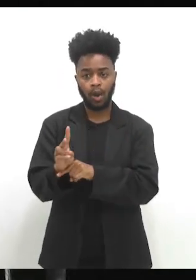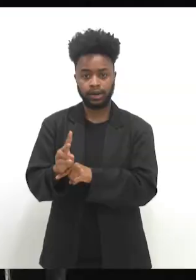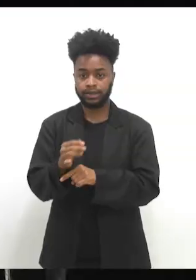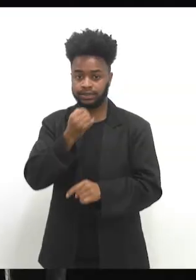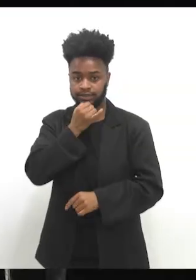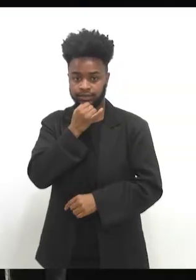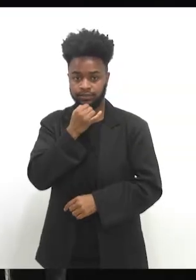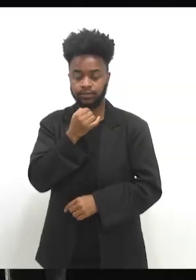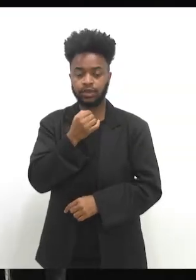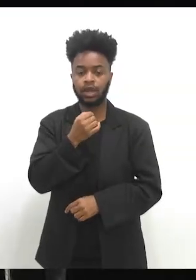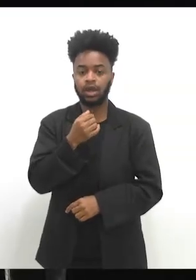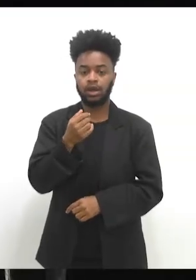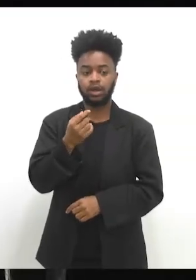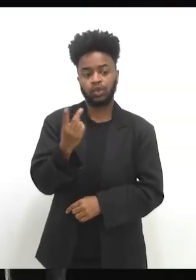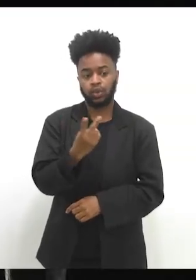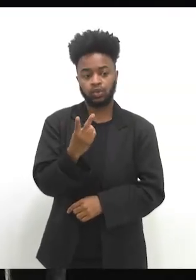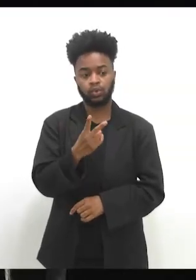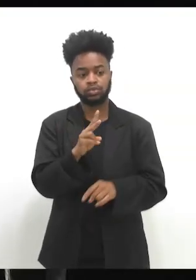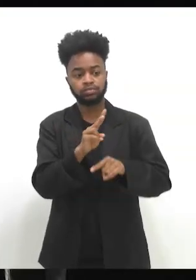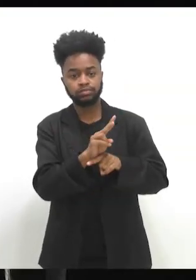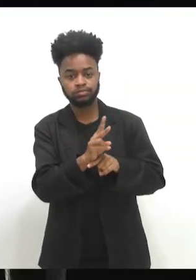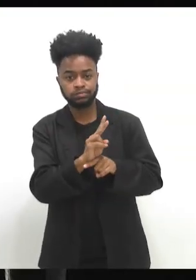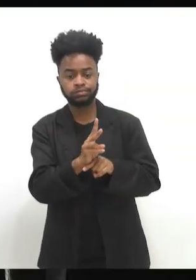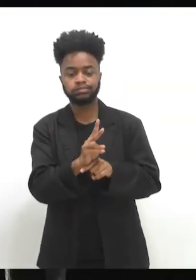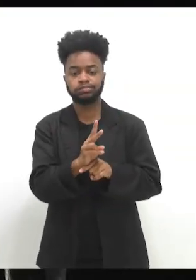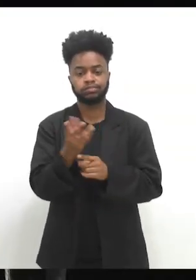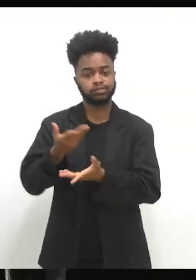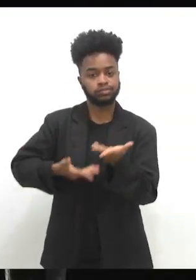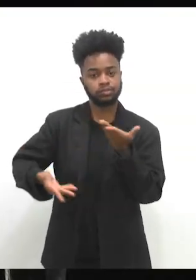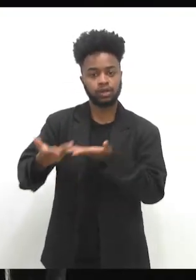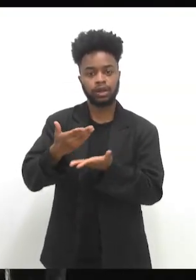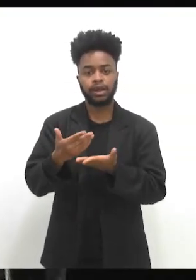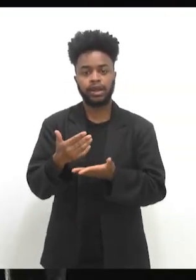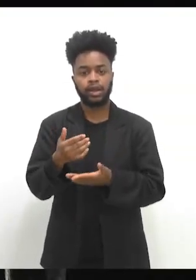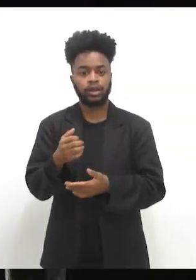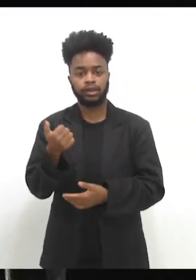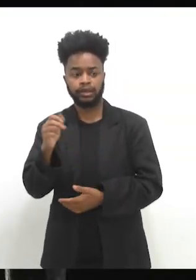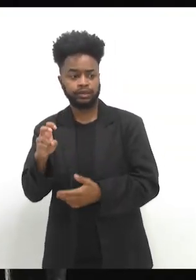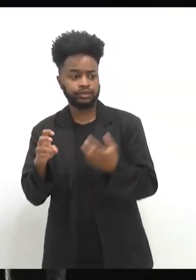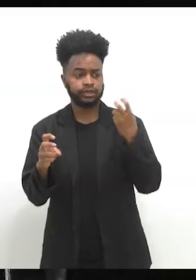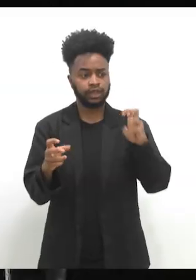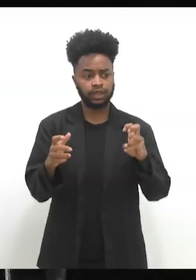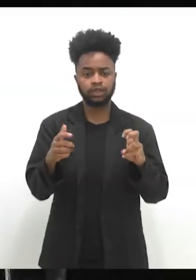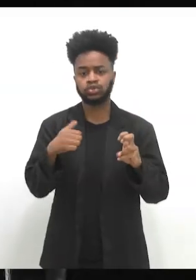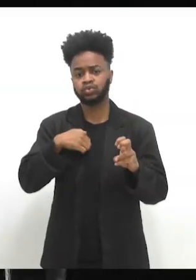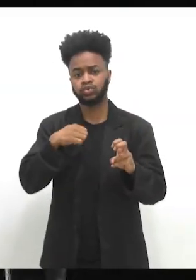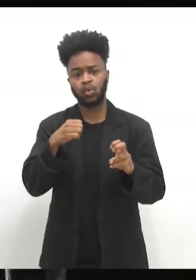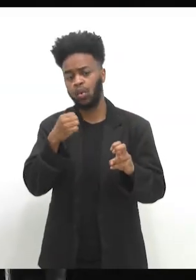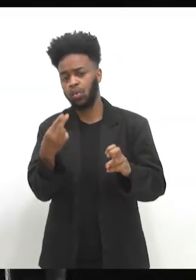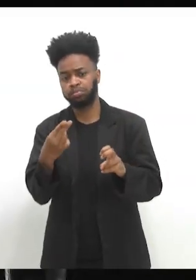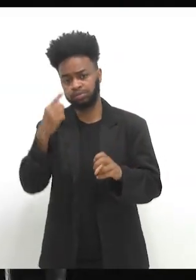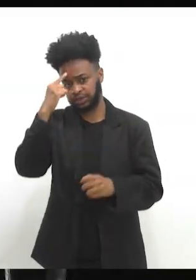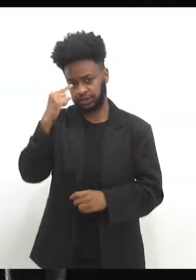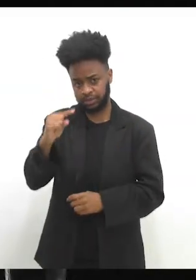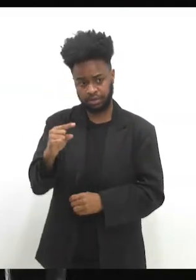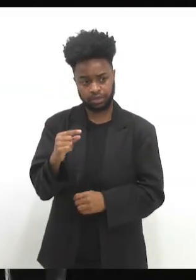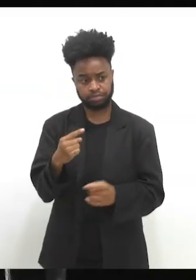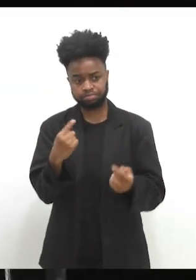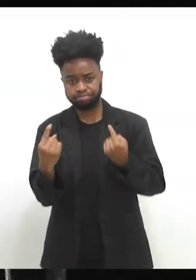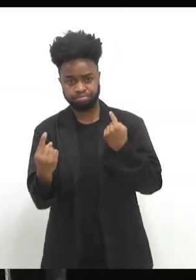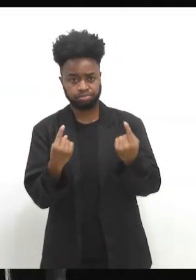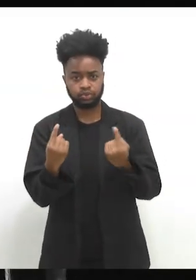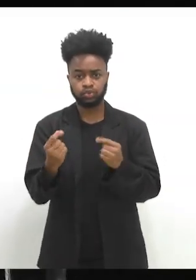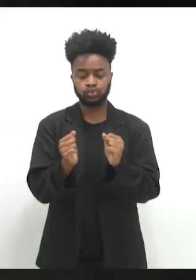guarda. Olha, vamos fazer a guarda compartilhada, de 15 em 15 dias fica com você no fim de semana, comigo, eu fixo o lar materno comigo, ou o